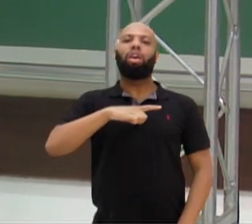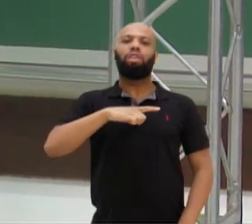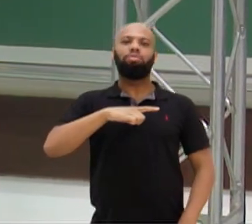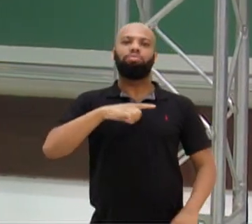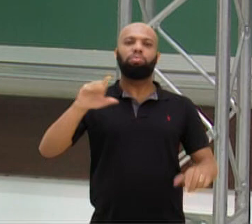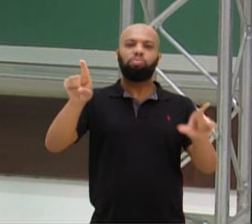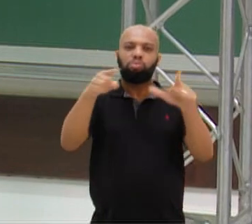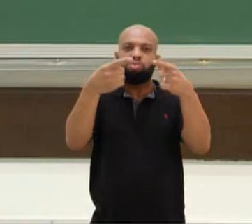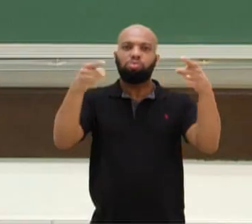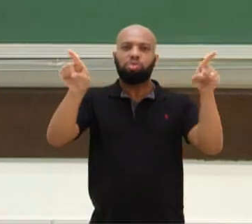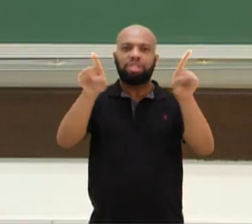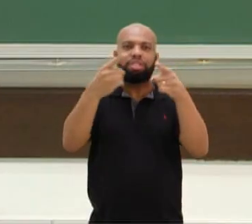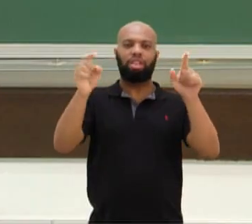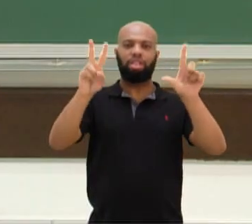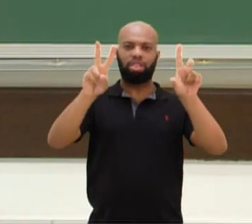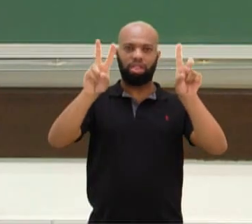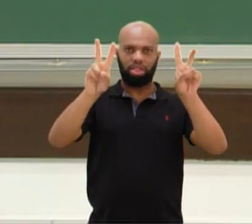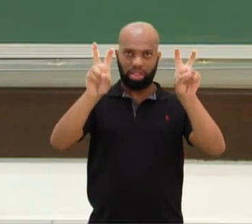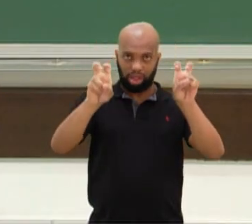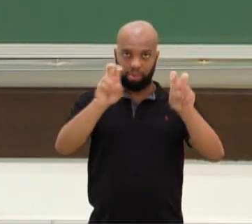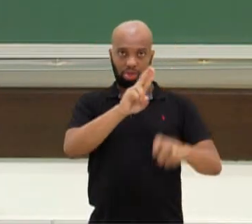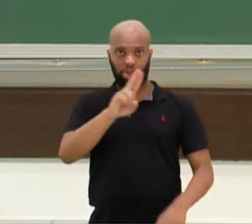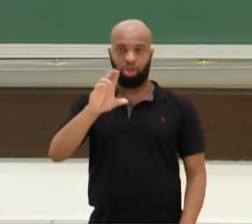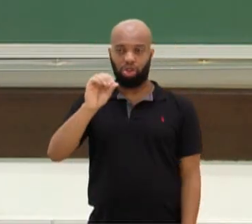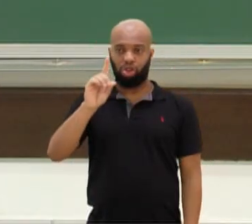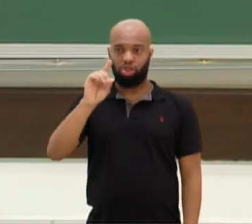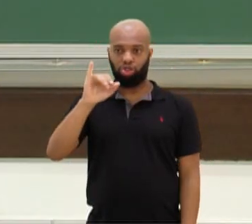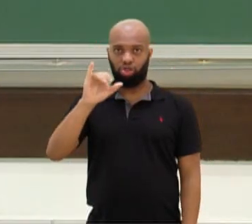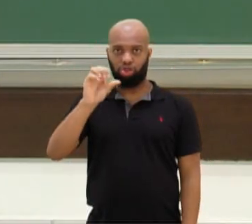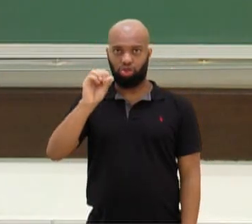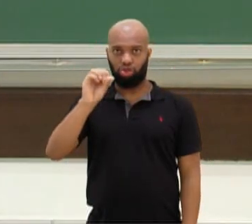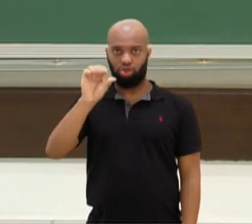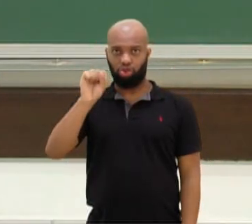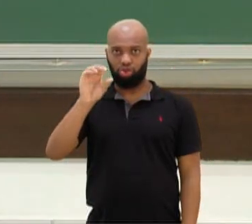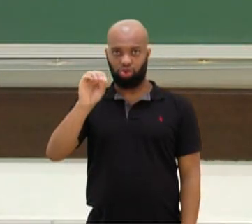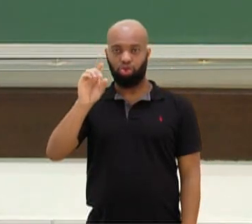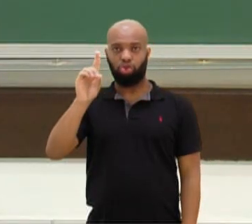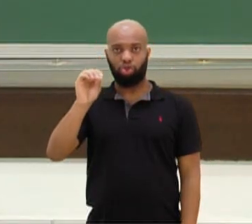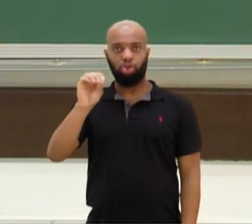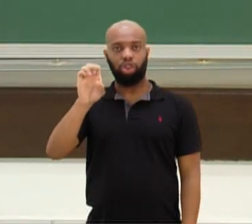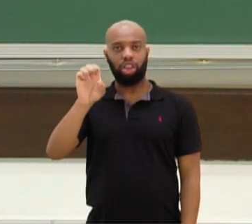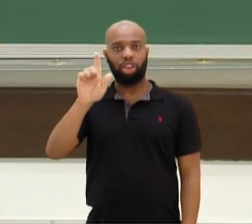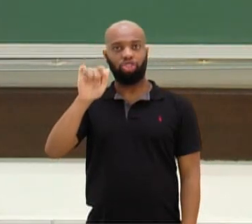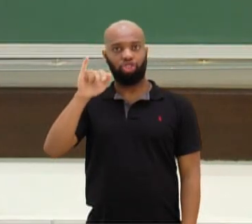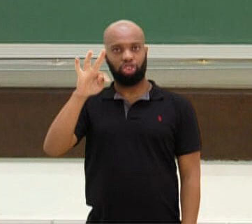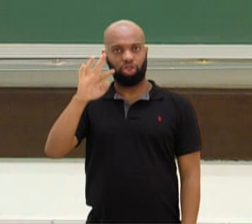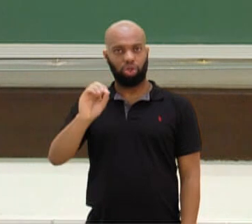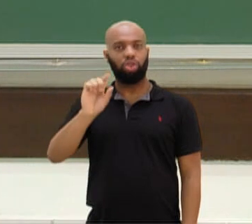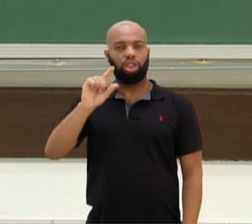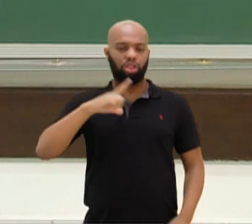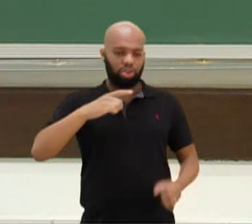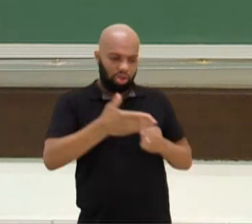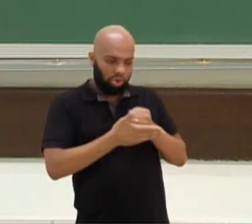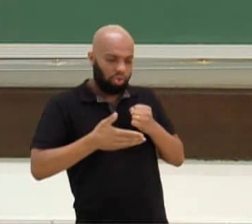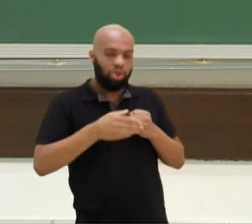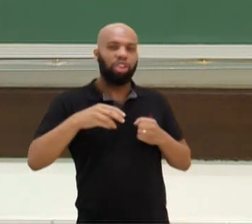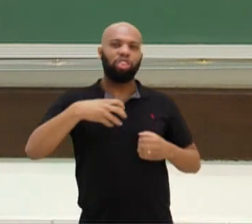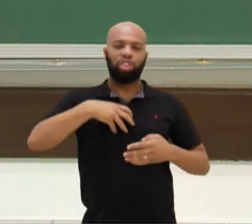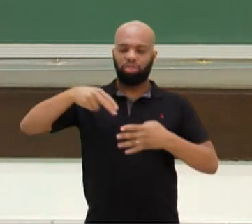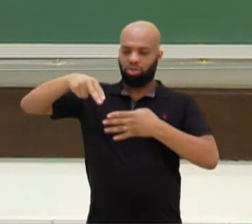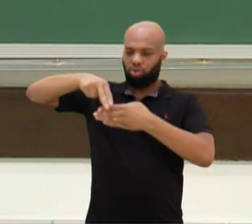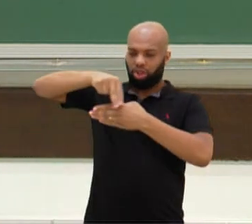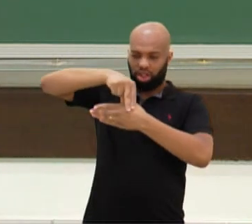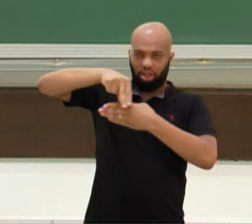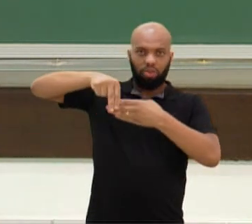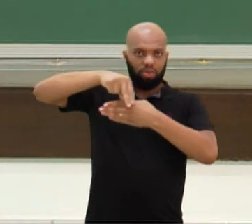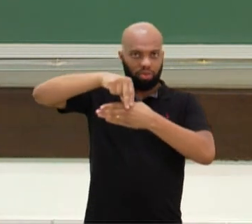bonito, pena que não deu para passar para vocês hoje, mas procurem no YouTube Odioso do Egito, vocês vão ver um clipe baseado em cordel, muito bacana a